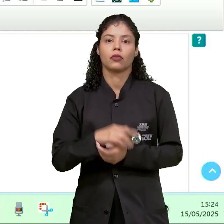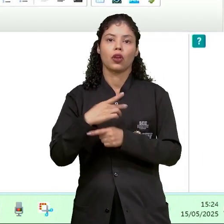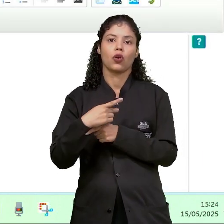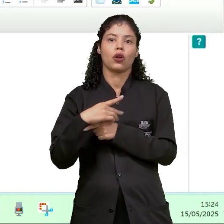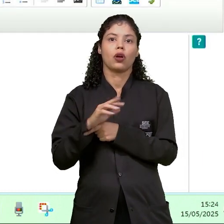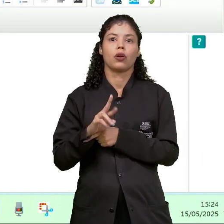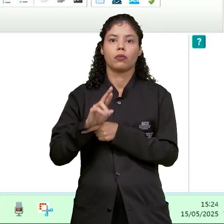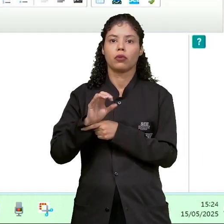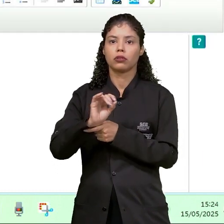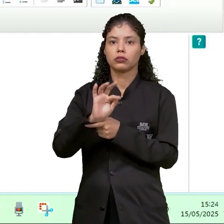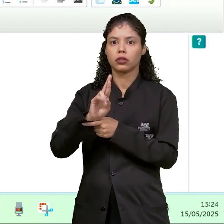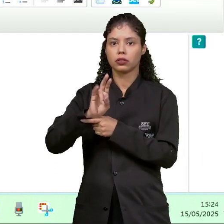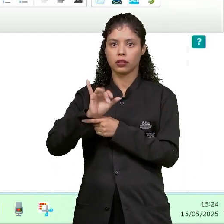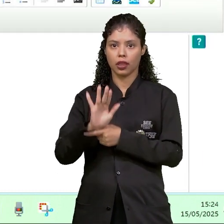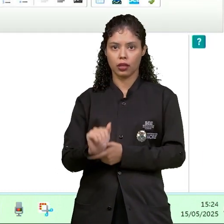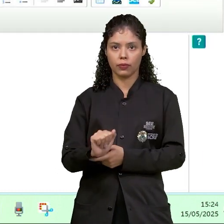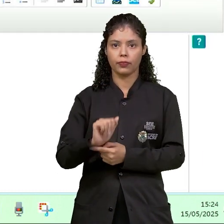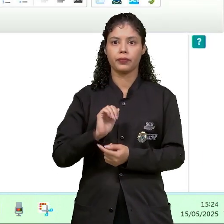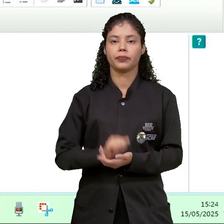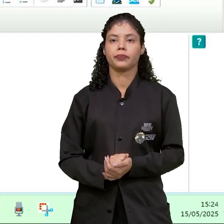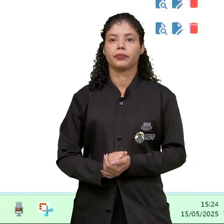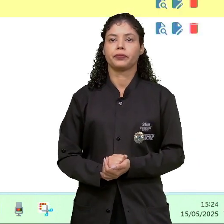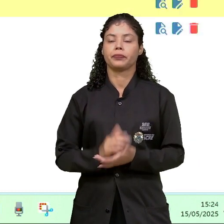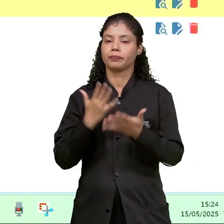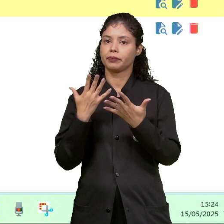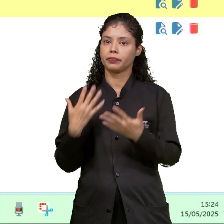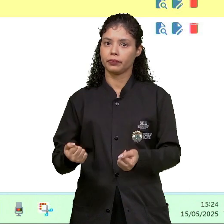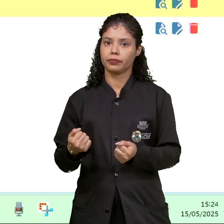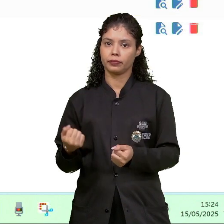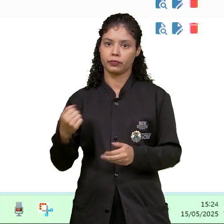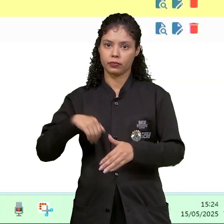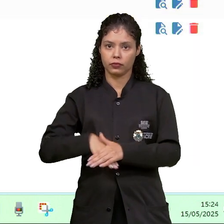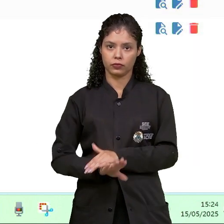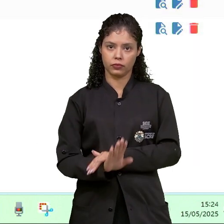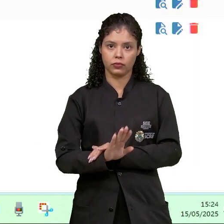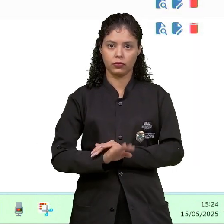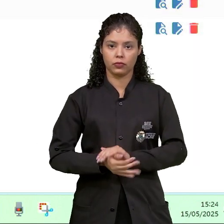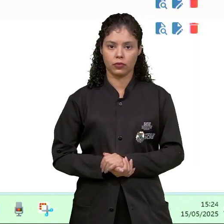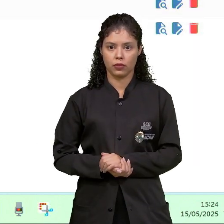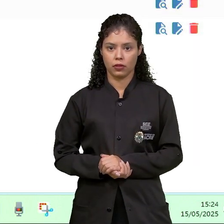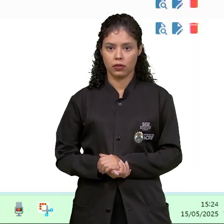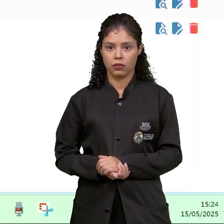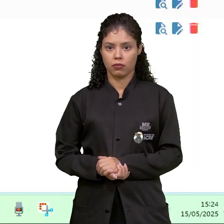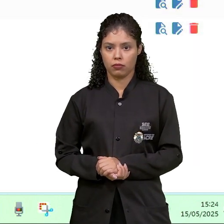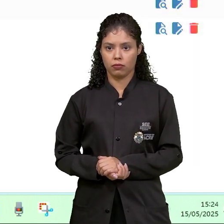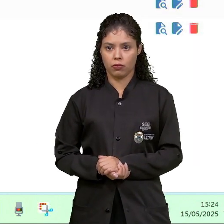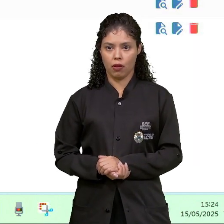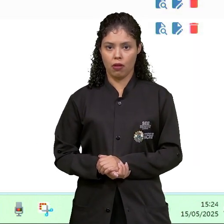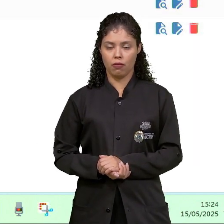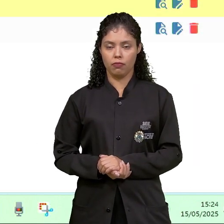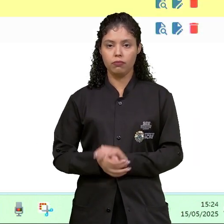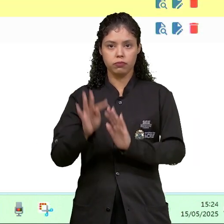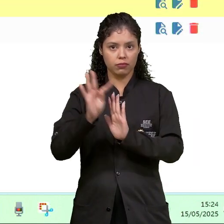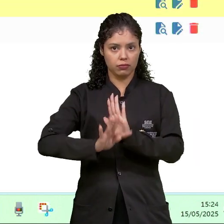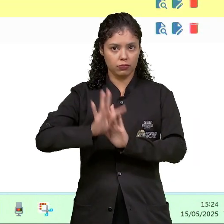portaria. E eu venho aqui, ó, salvar. A partir desse momento eu criei um texto